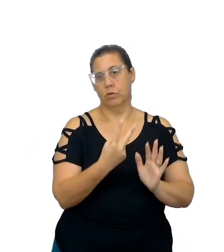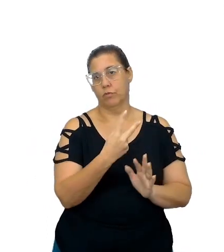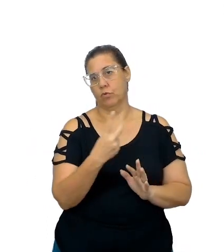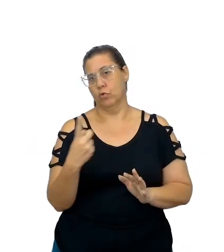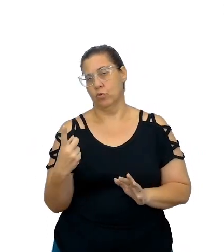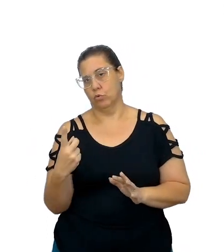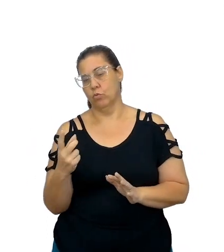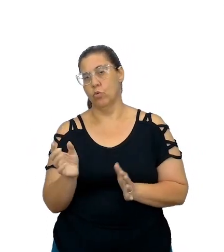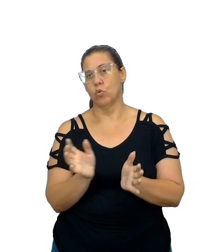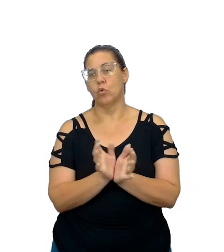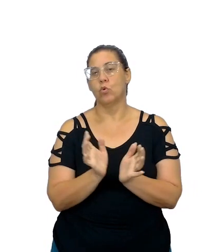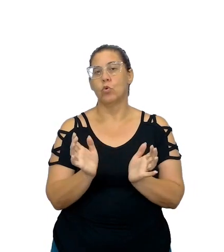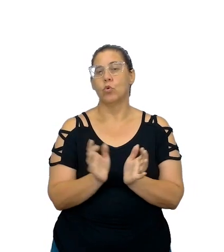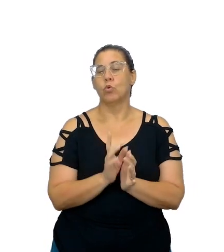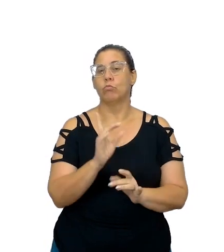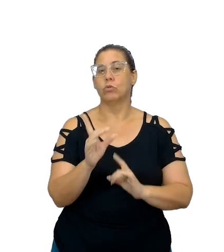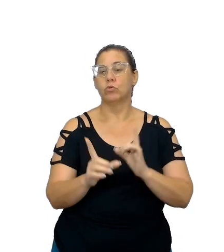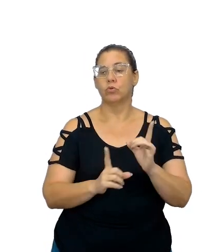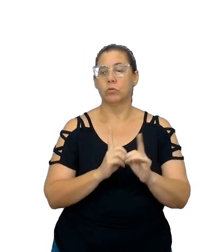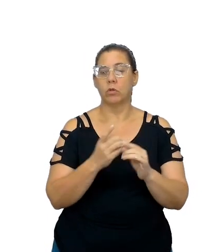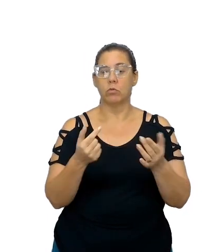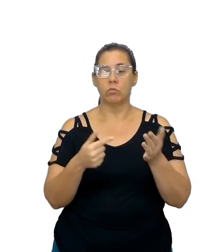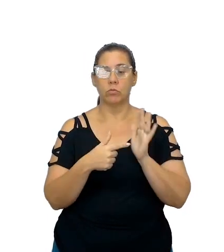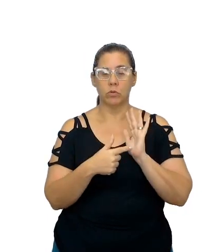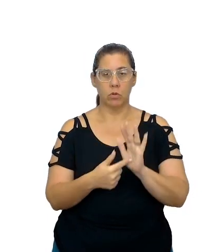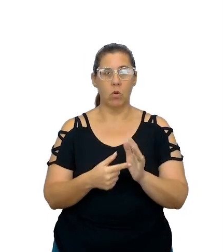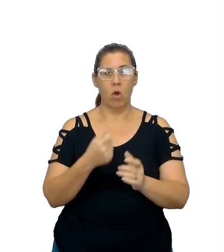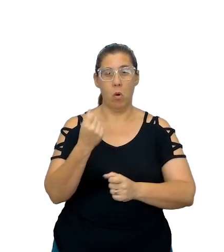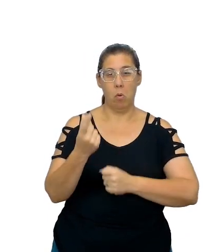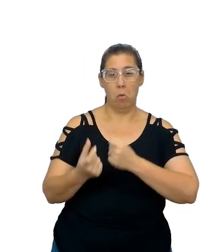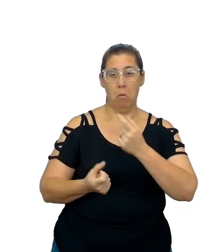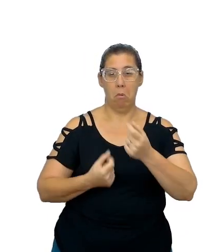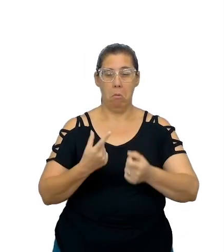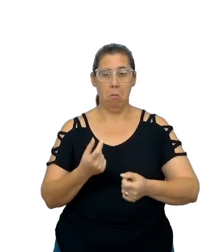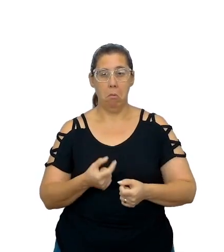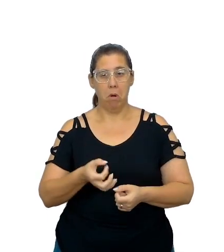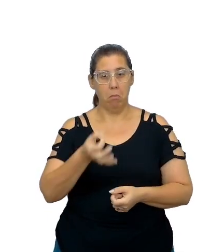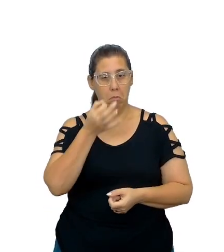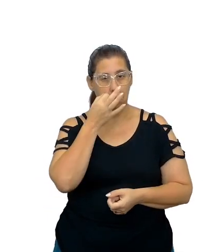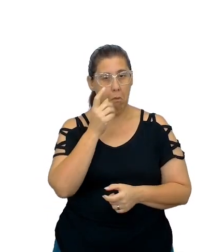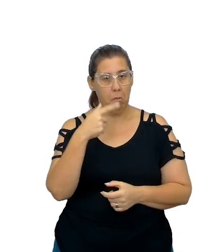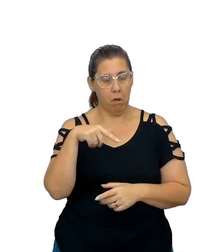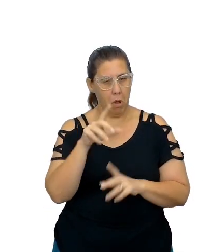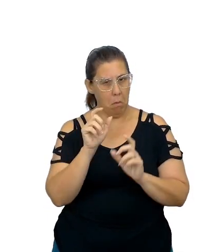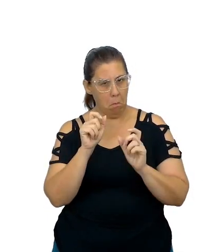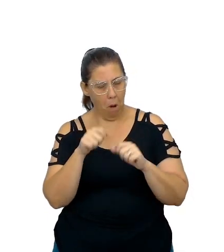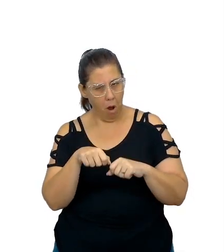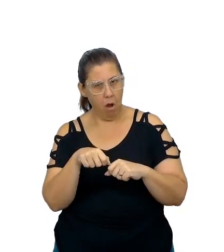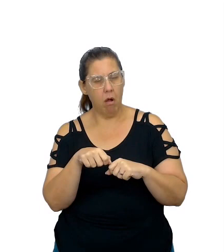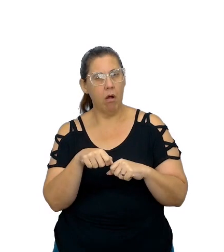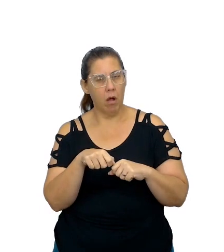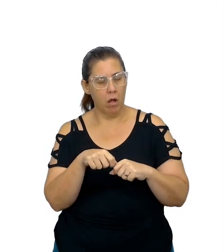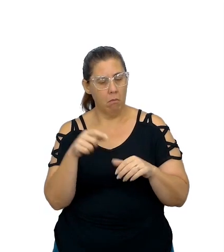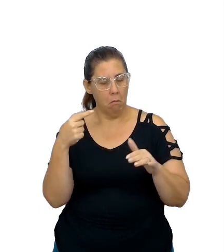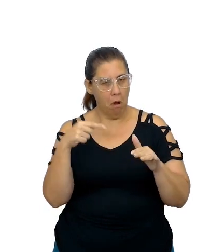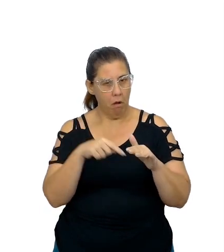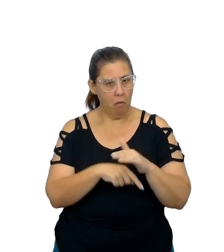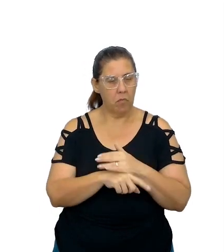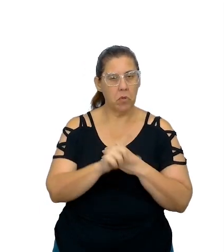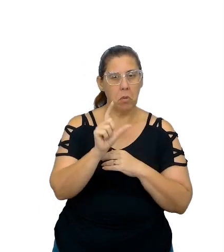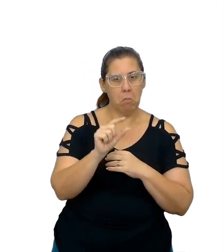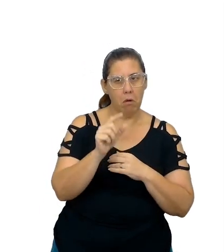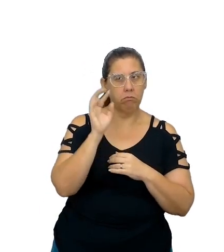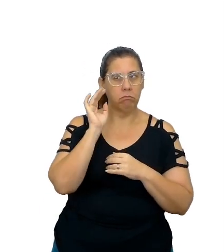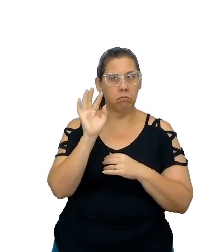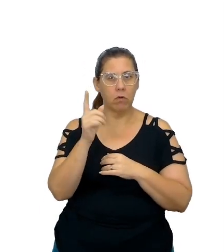público da era digital? Eu trago aqui algumas observações, né, para que a gente possa, de repente, aprofundar um pouco as